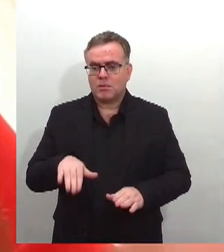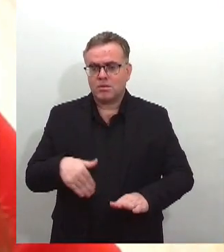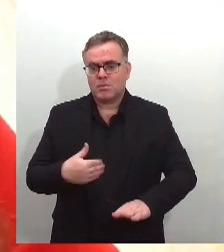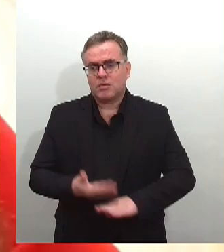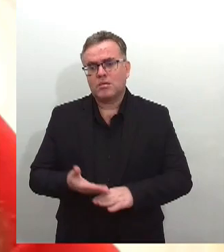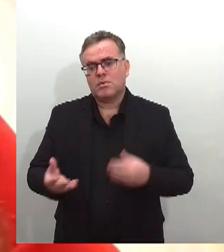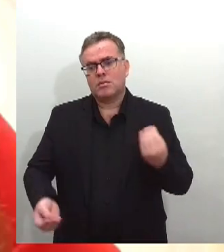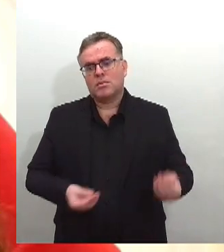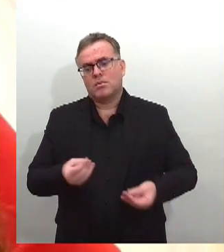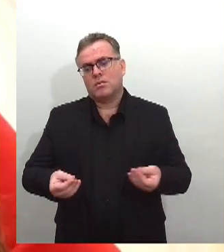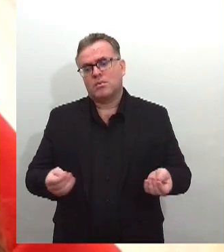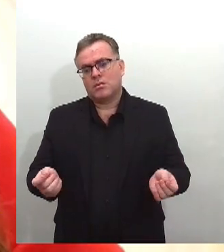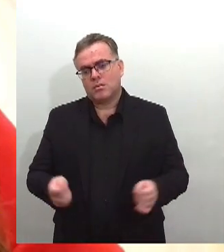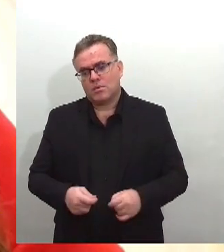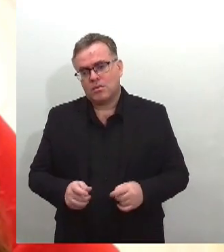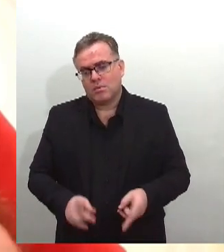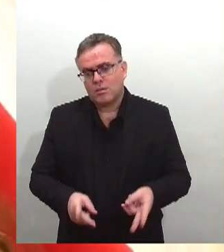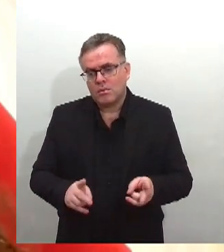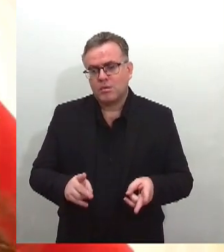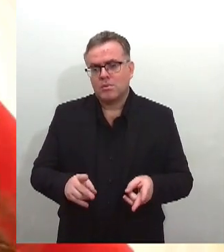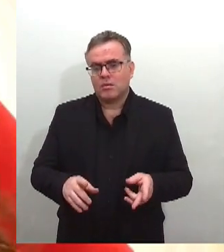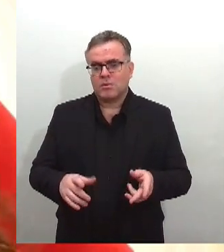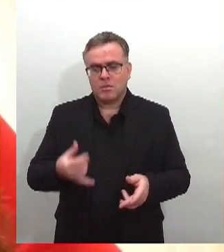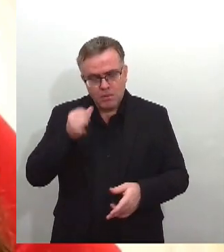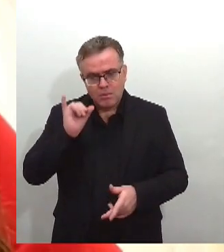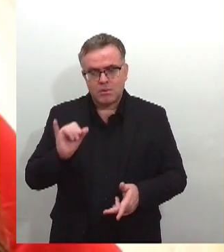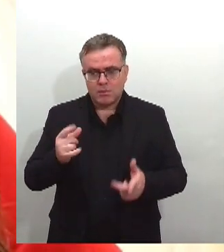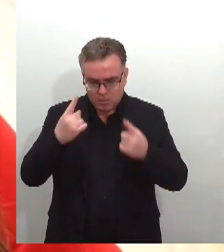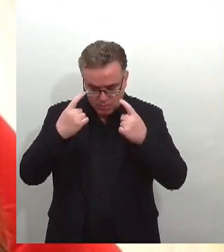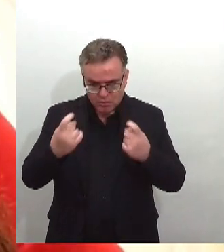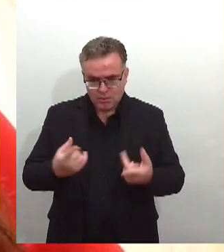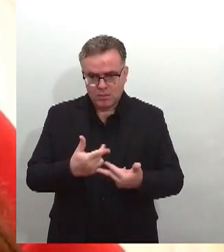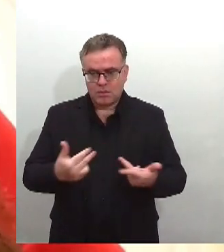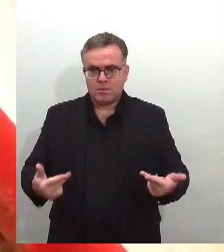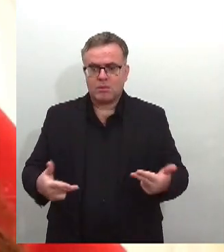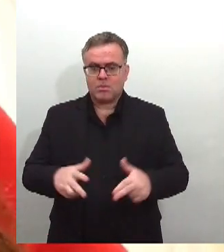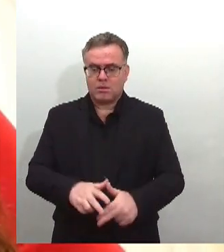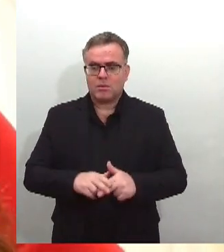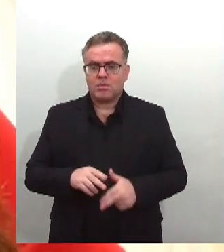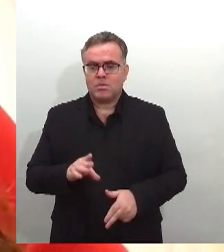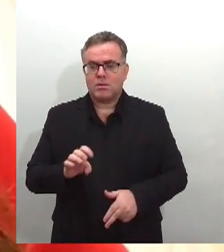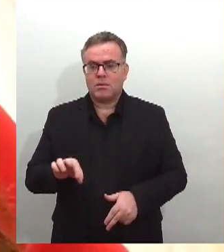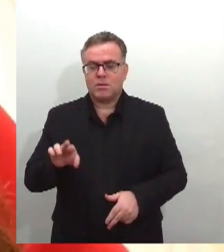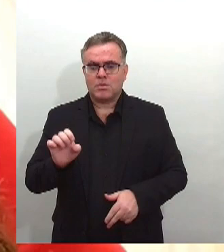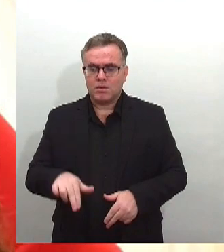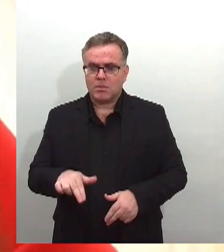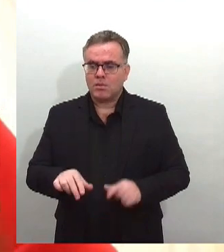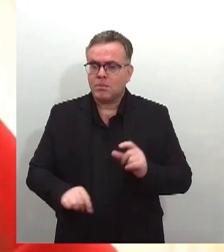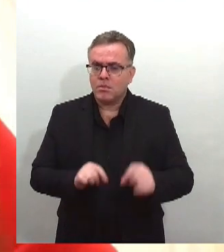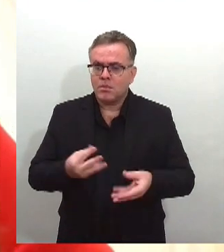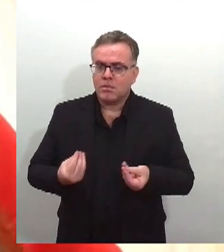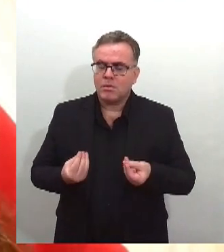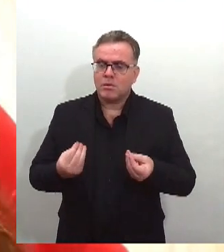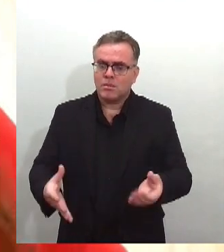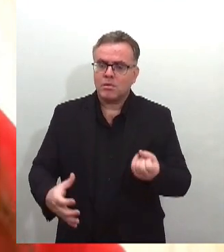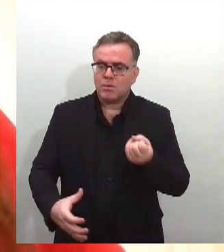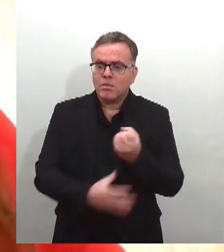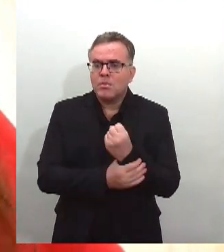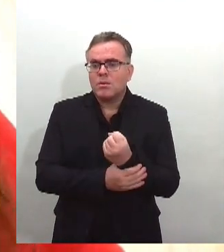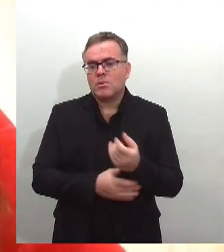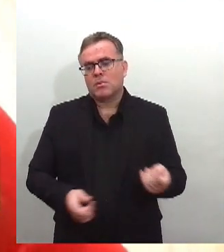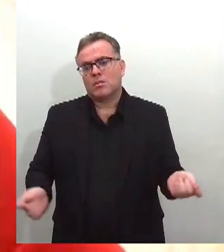desvencilhar e sair desse ciclo de violência. Por isso o CRAM é tão importante, porque dá a essa mulher a segurança de que ela vai estar no